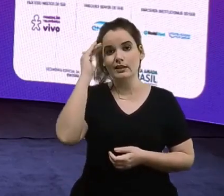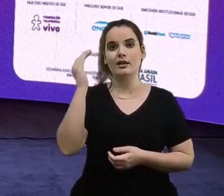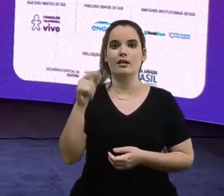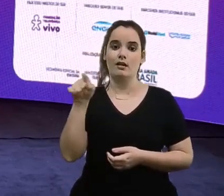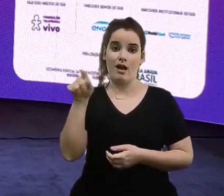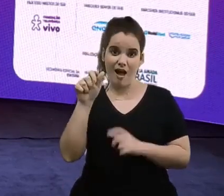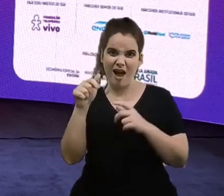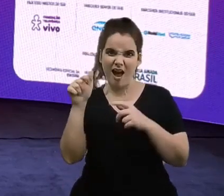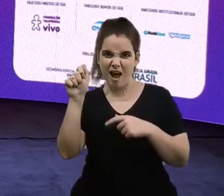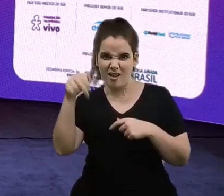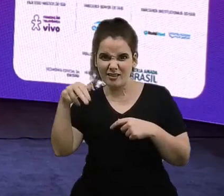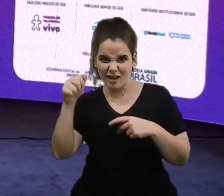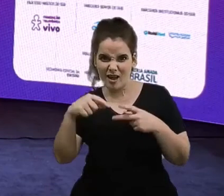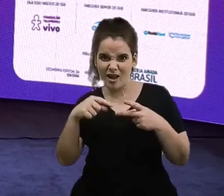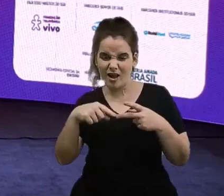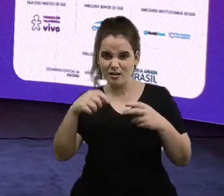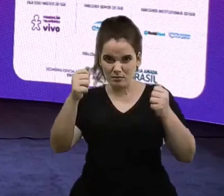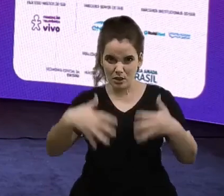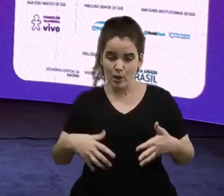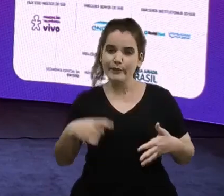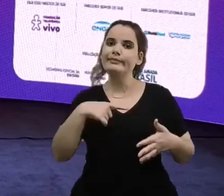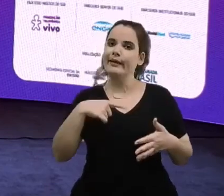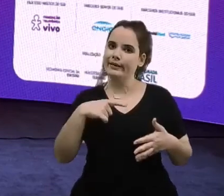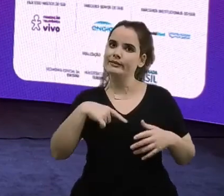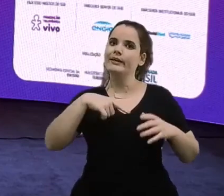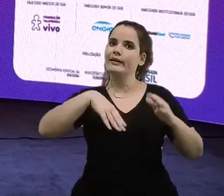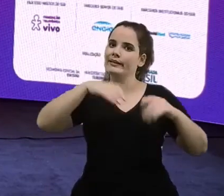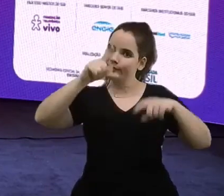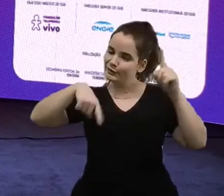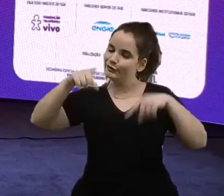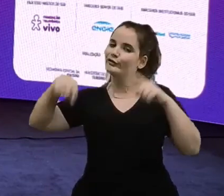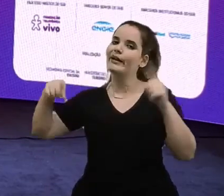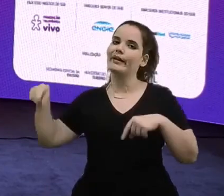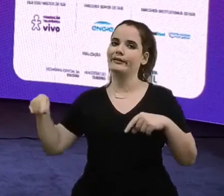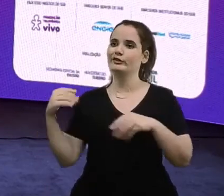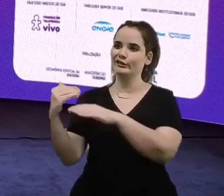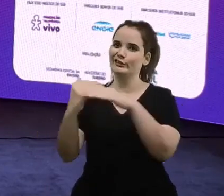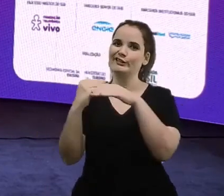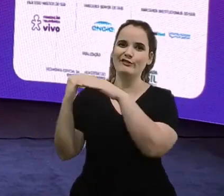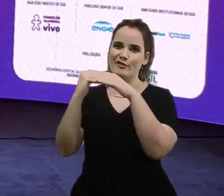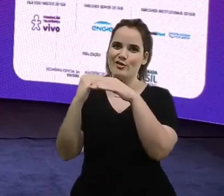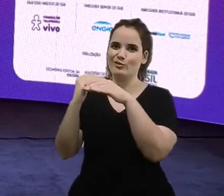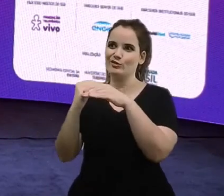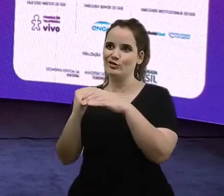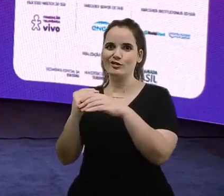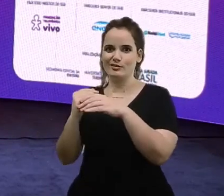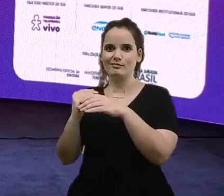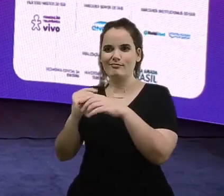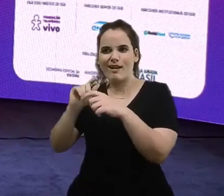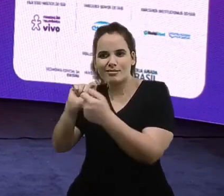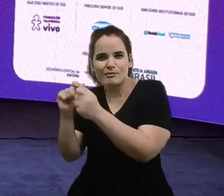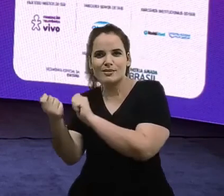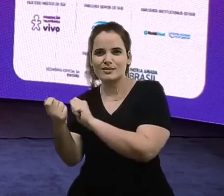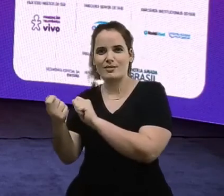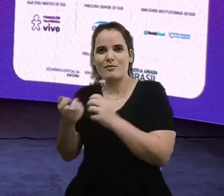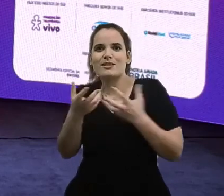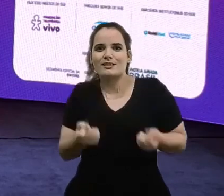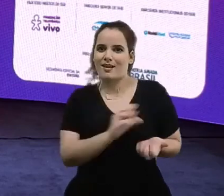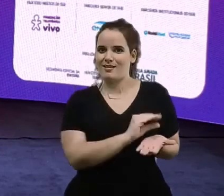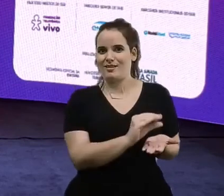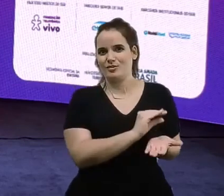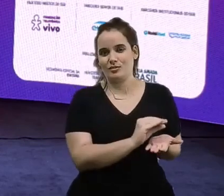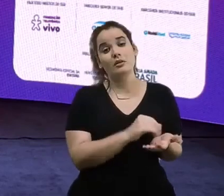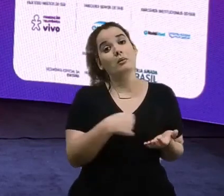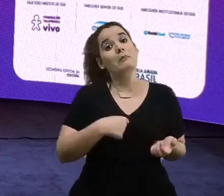tem diferentes níveis de maturação, e a gente precisa se adequar a quem realmente está precisando, que é o beneficiário, que é a